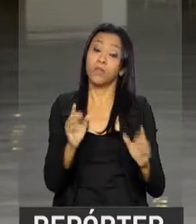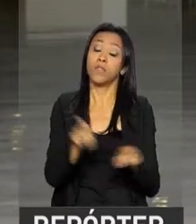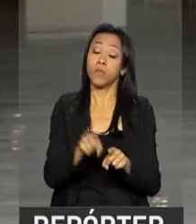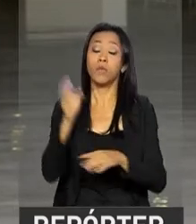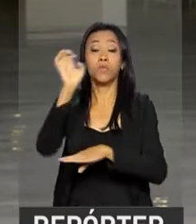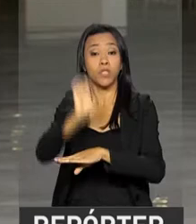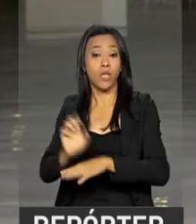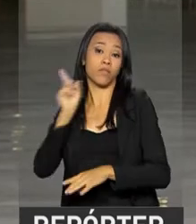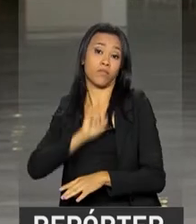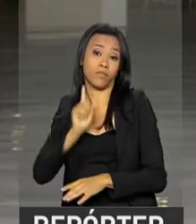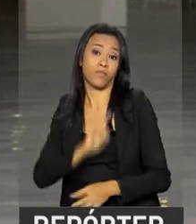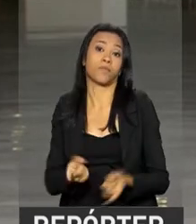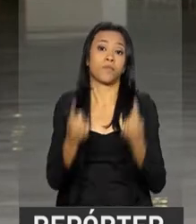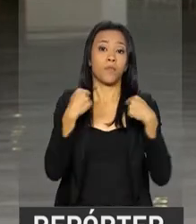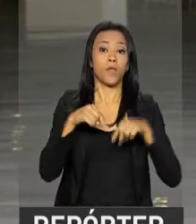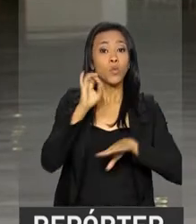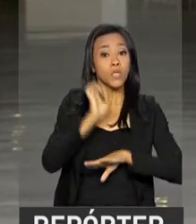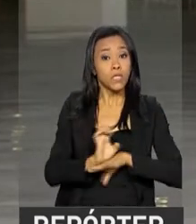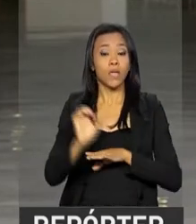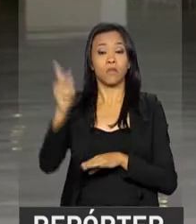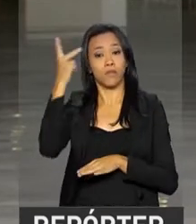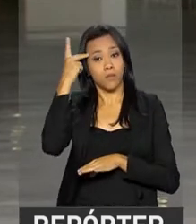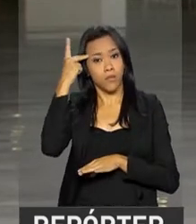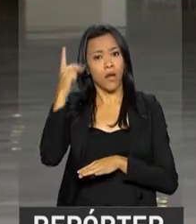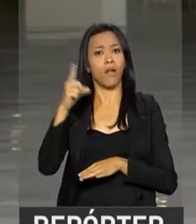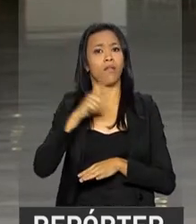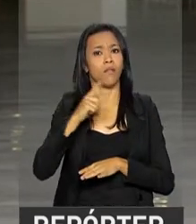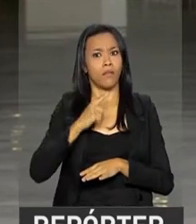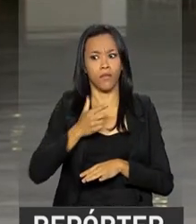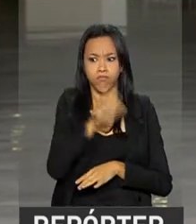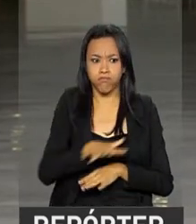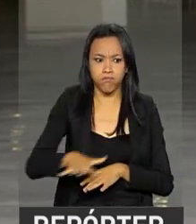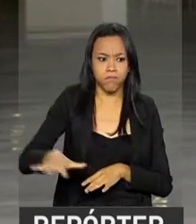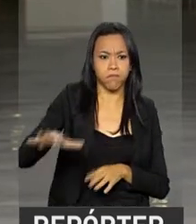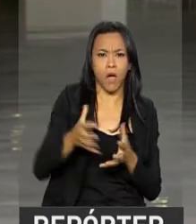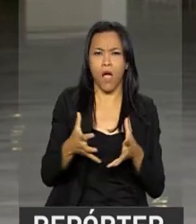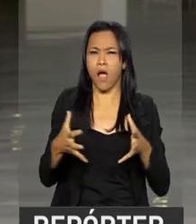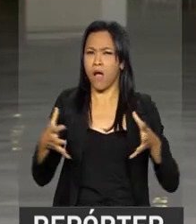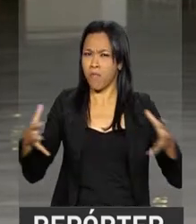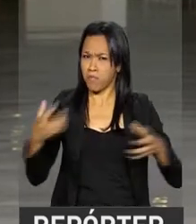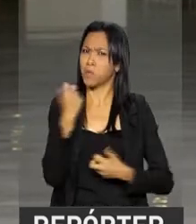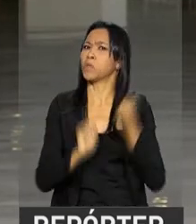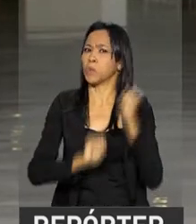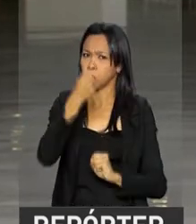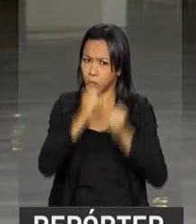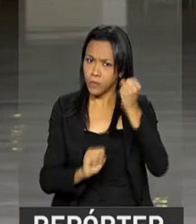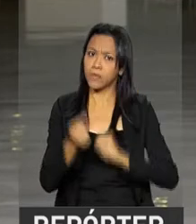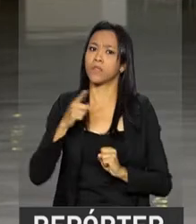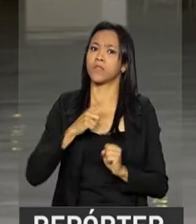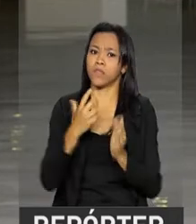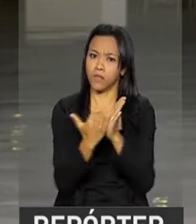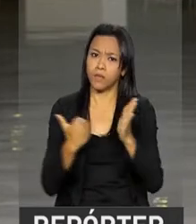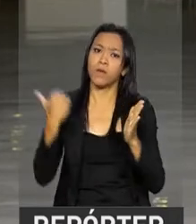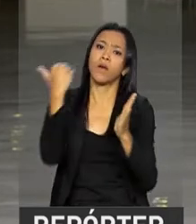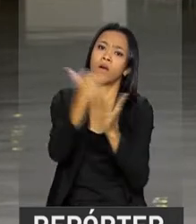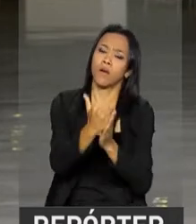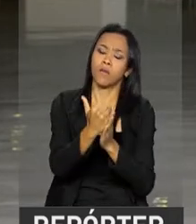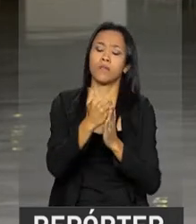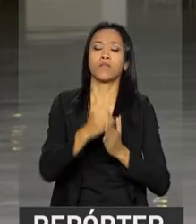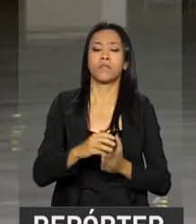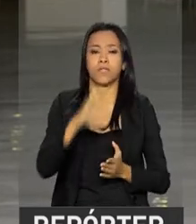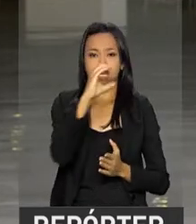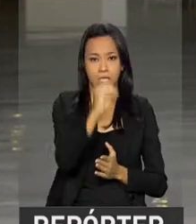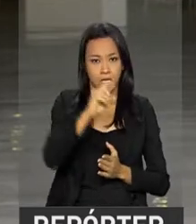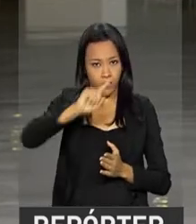o estado de são paulo que tem o maior parque industrial do país também registrou evolução uma alta de